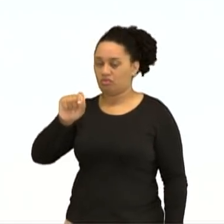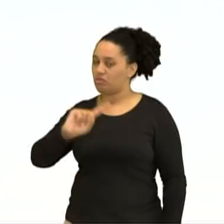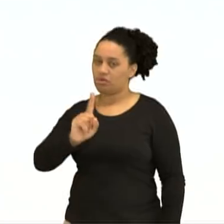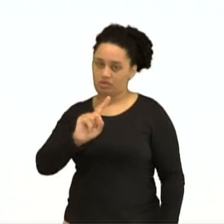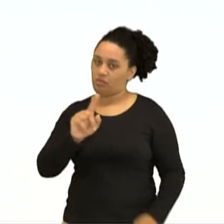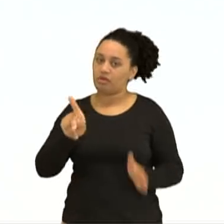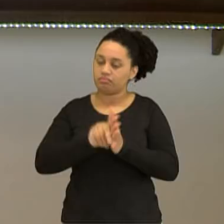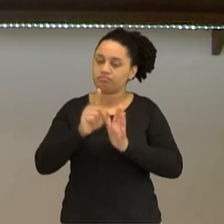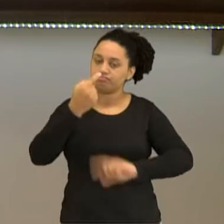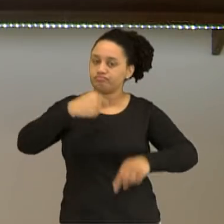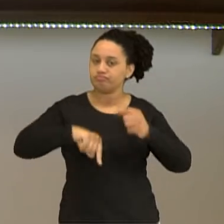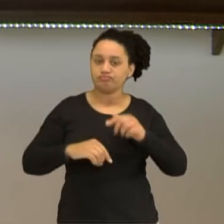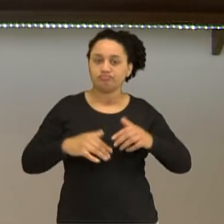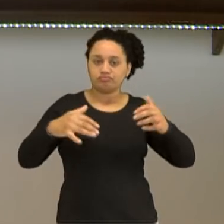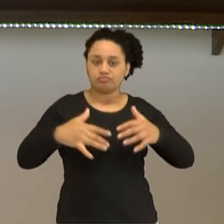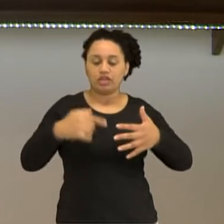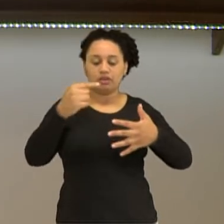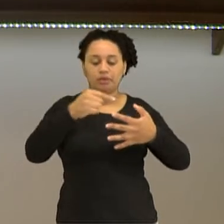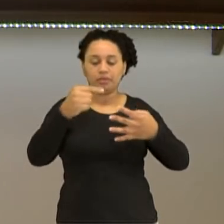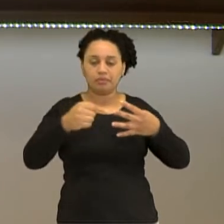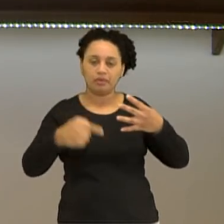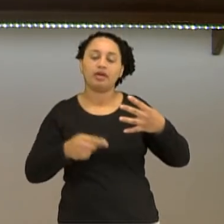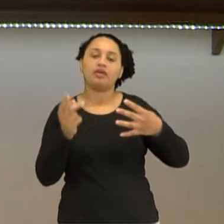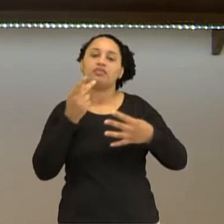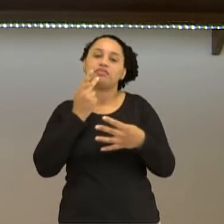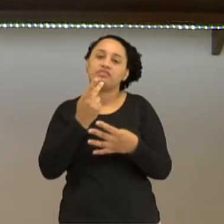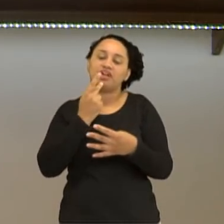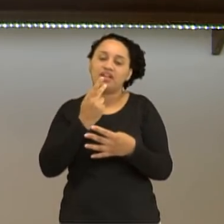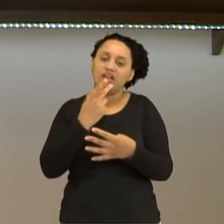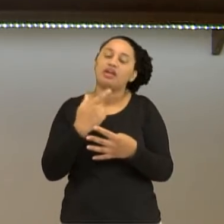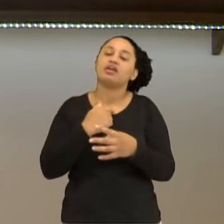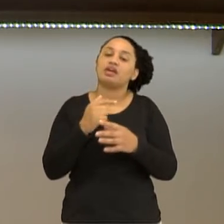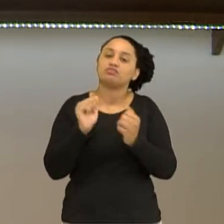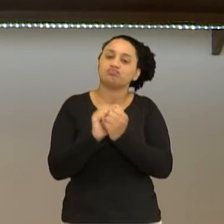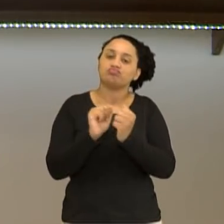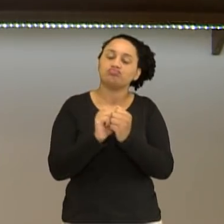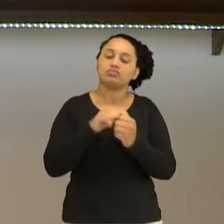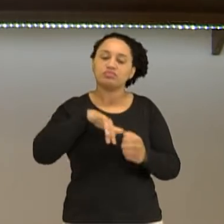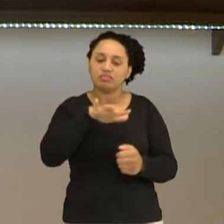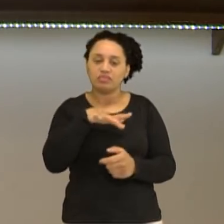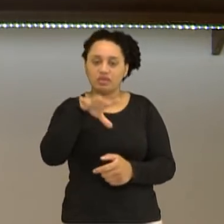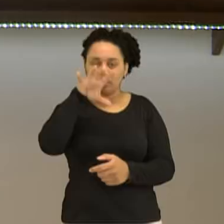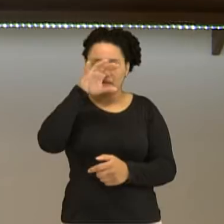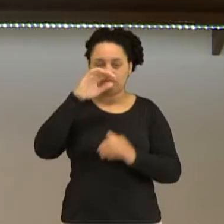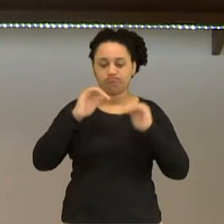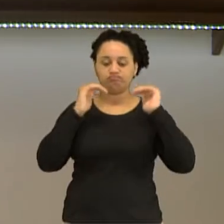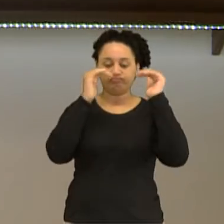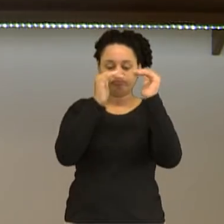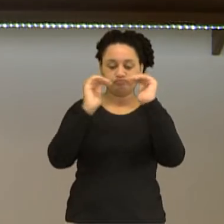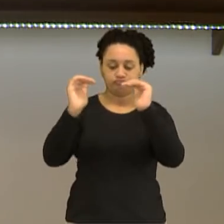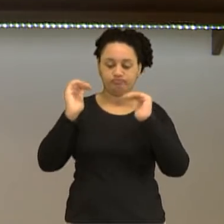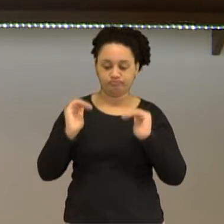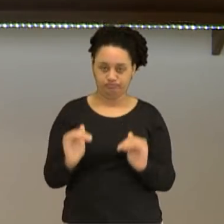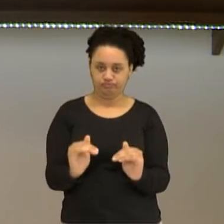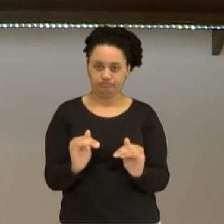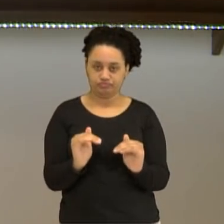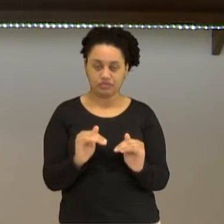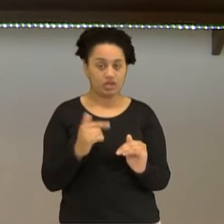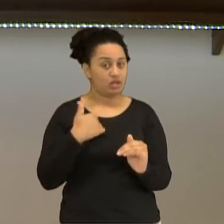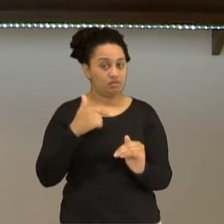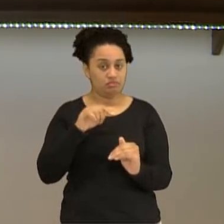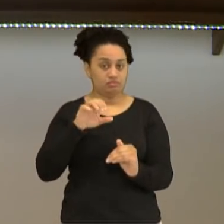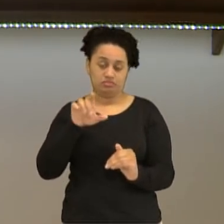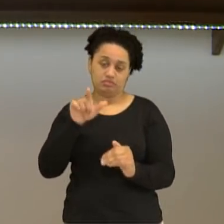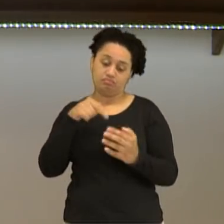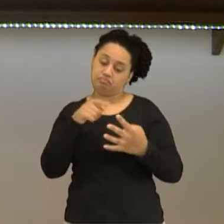respiratório, beleza? Dentre aqueles órgãos que eu citei, que fazem parte das vias aéreas superiores ou inferiores, o esôfago não